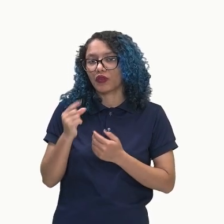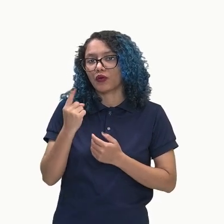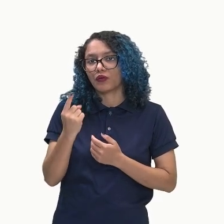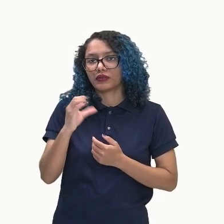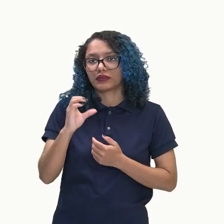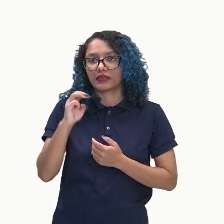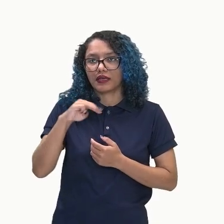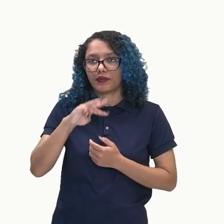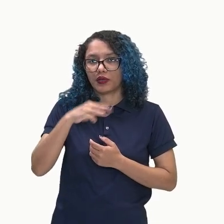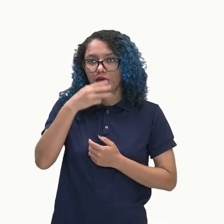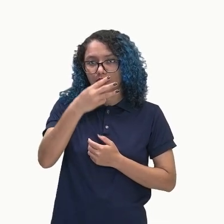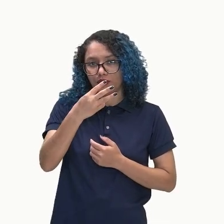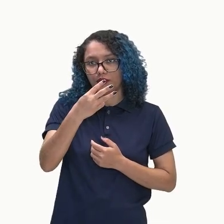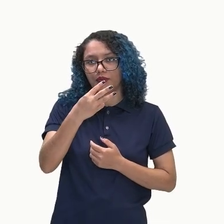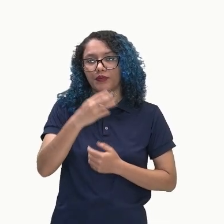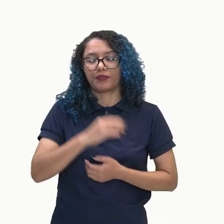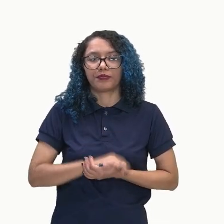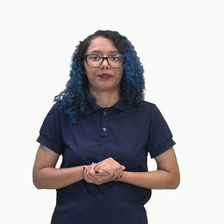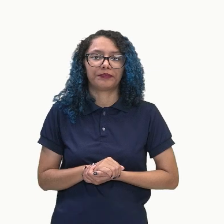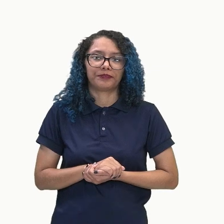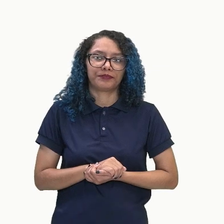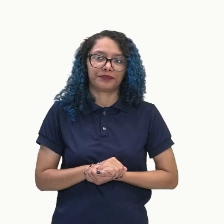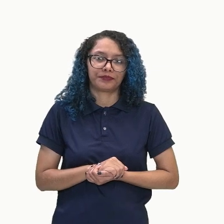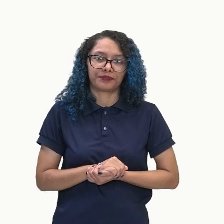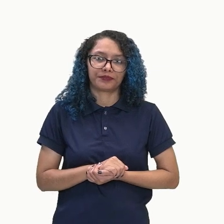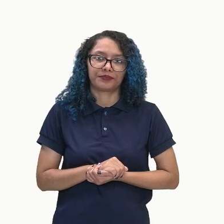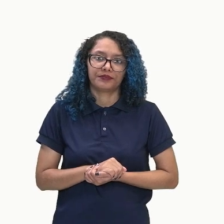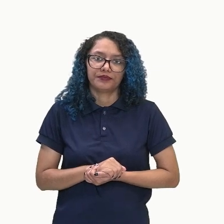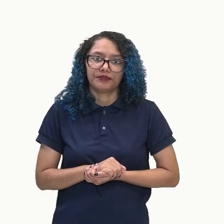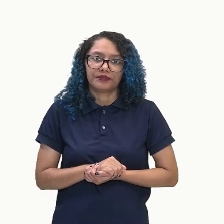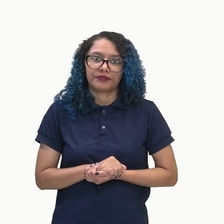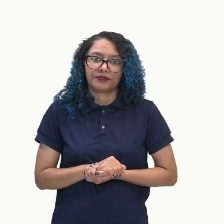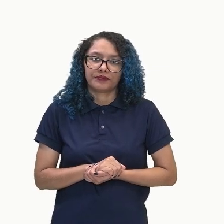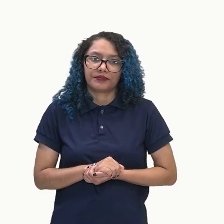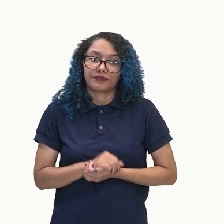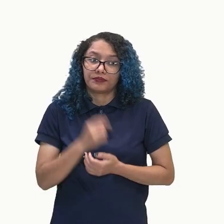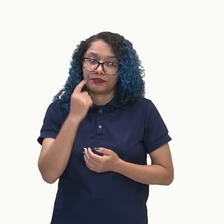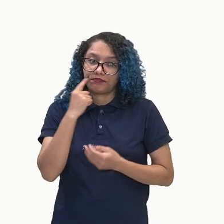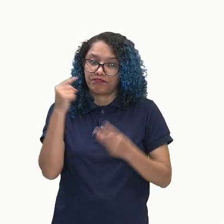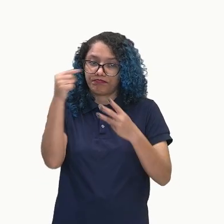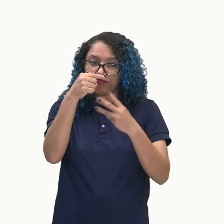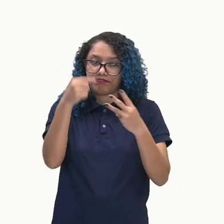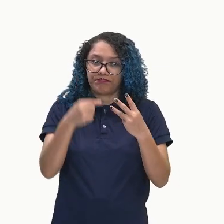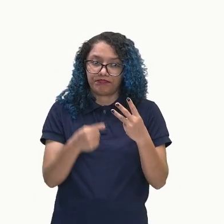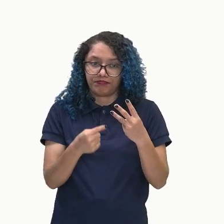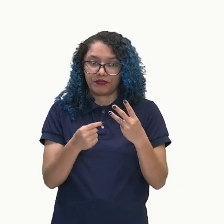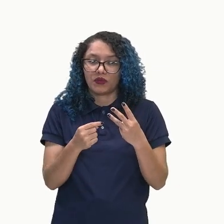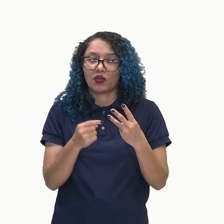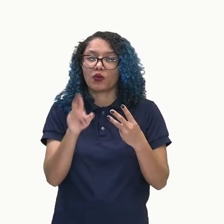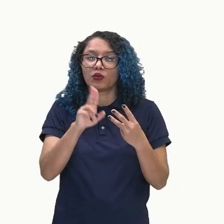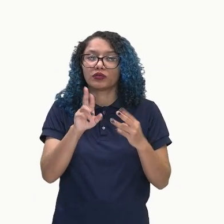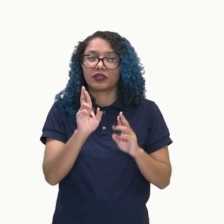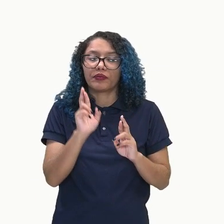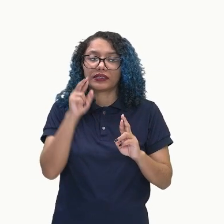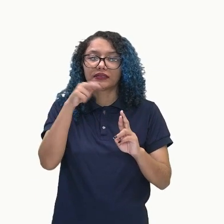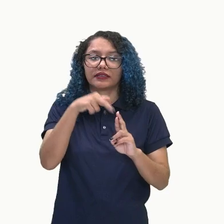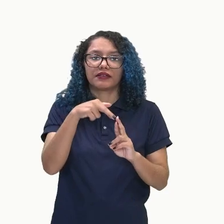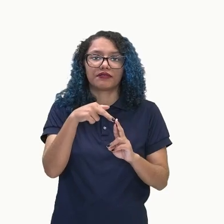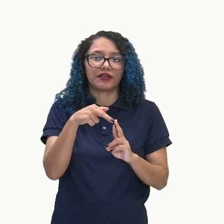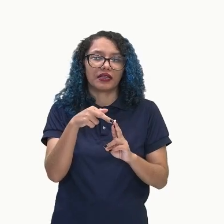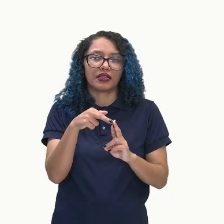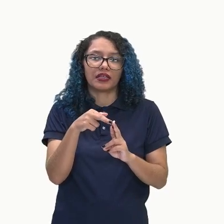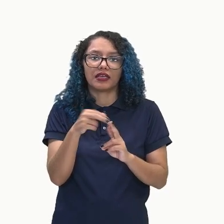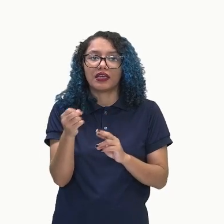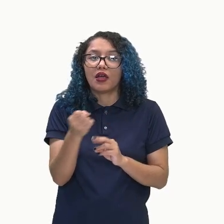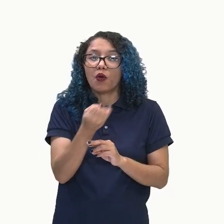centímetro cúbico. Então, essas três medidas aqui nós usamos quando? Quando nós estamos trabalhando aí